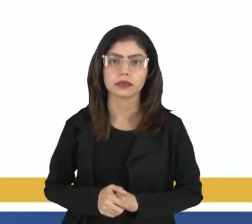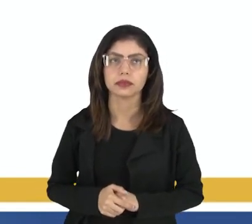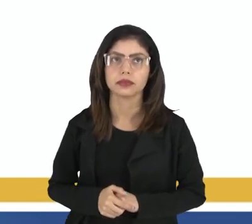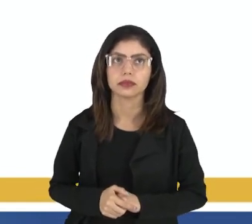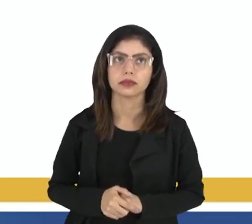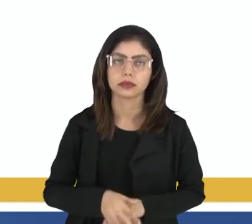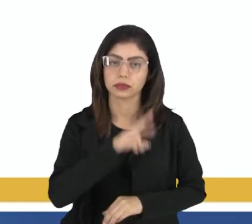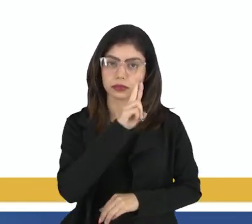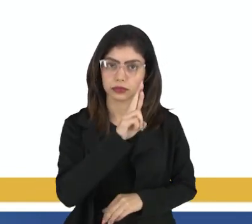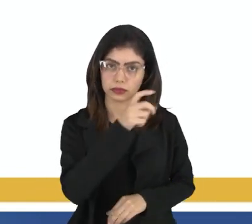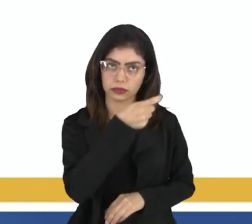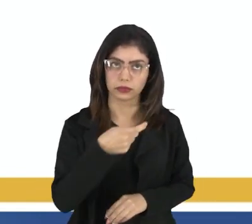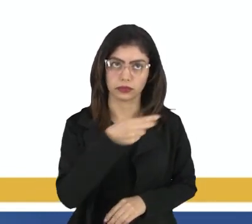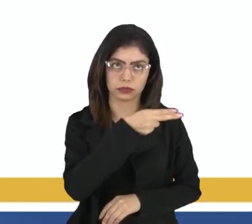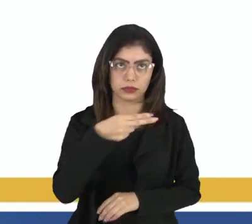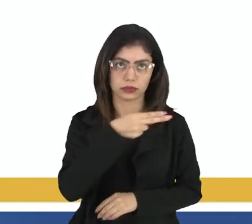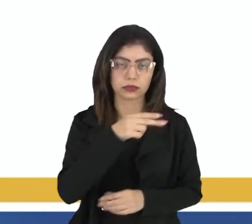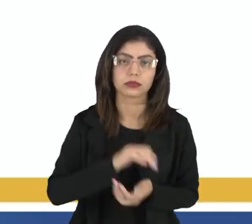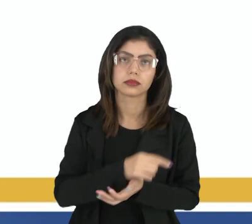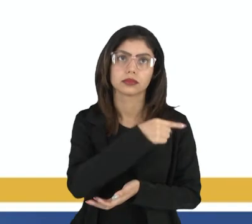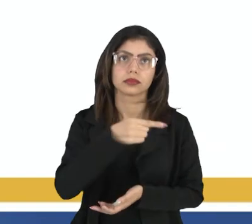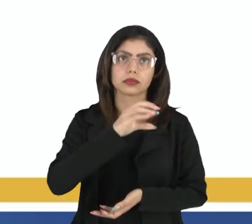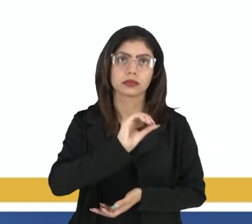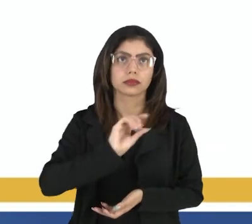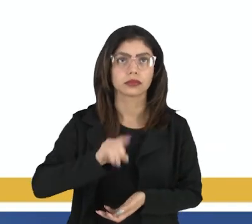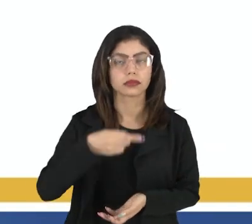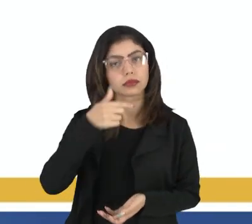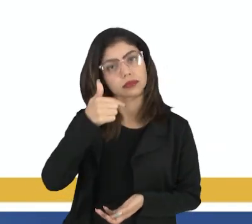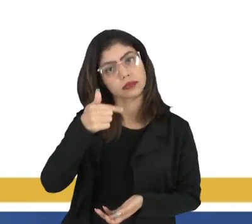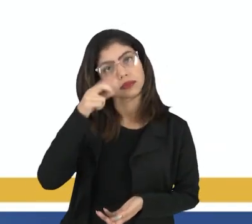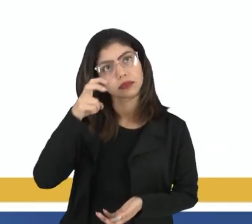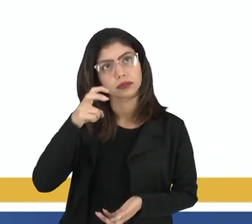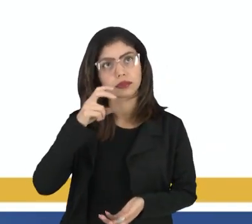O meu Rx é igual a menos